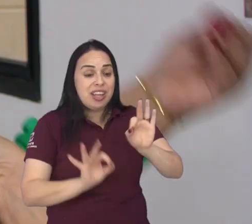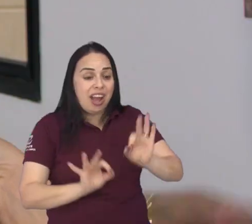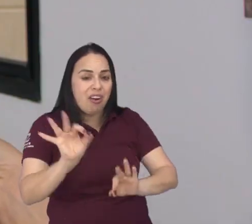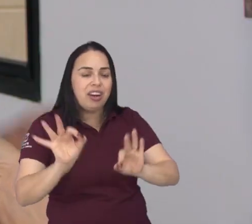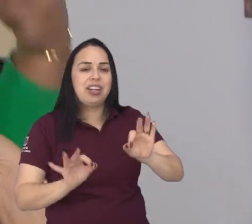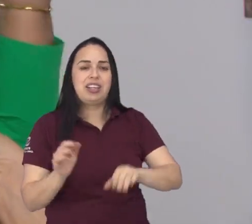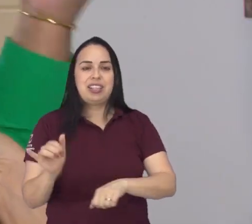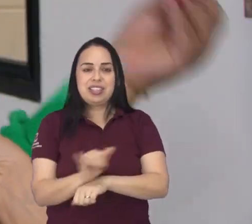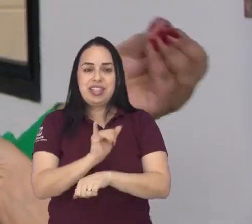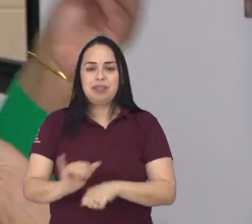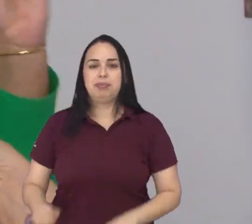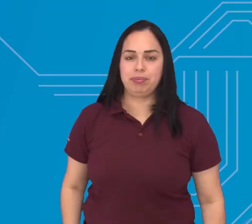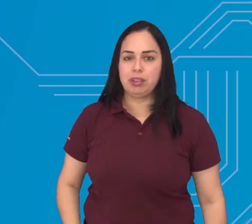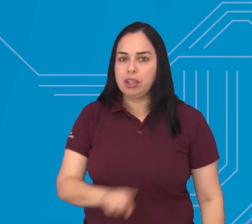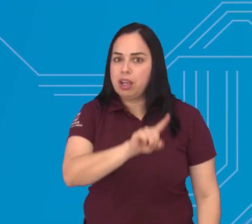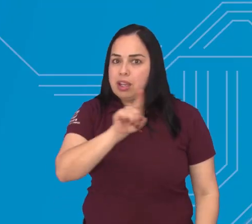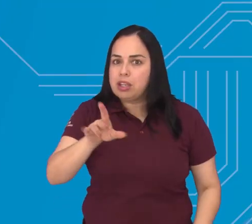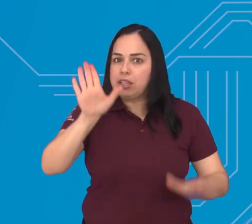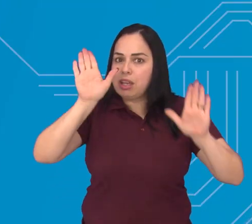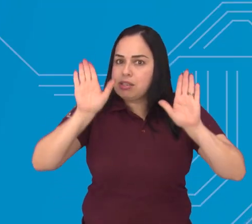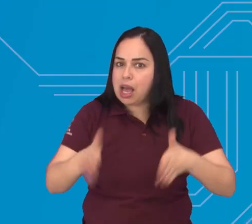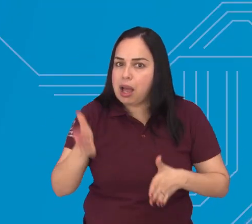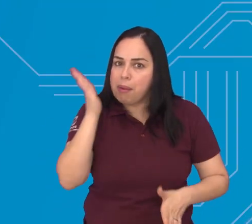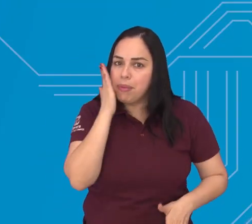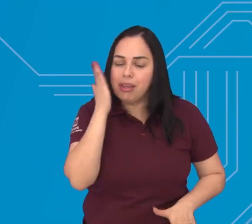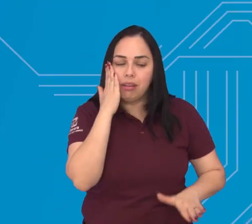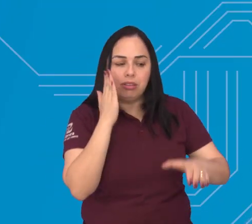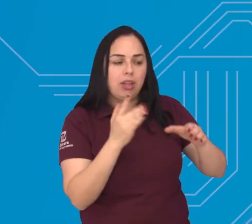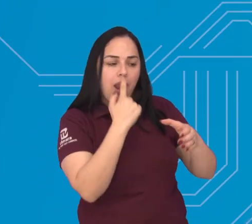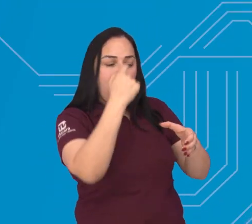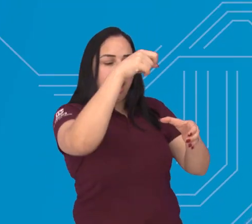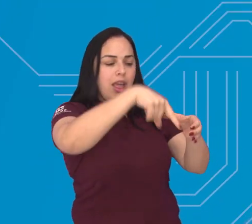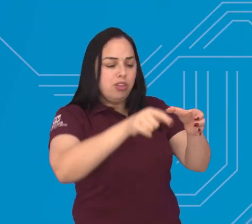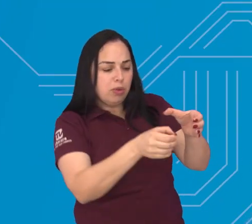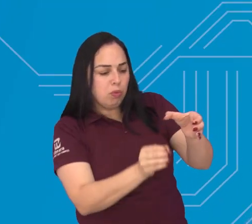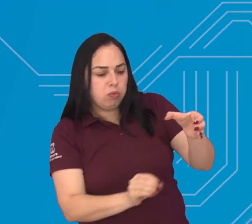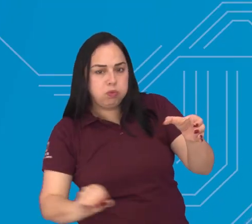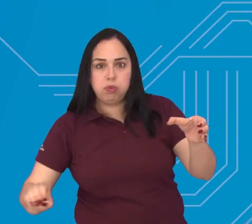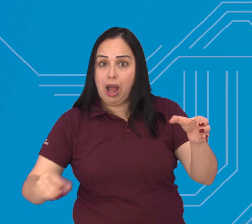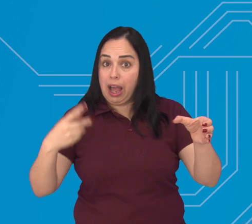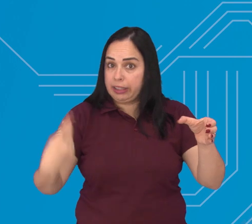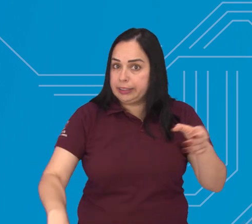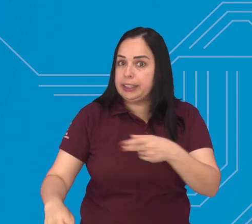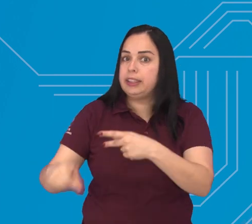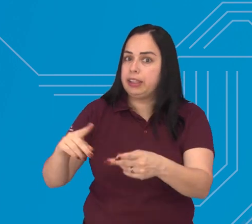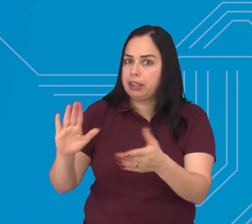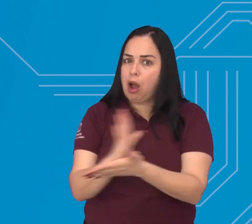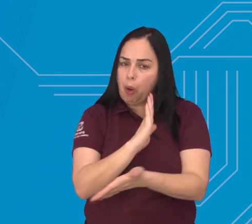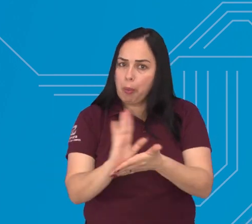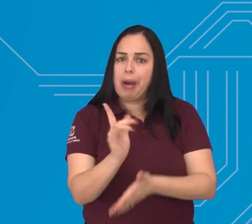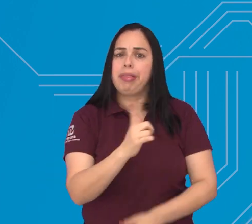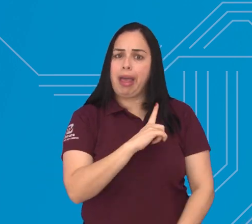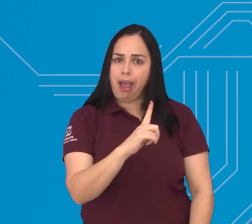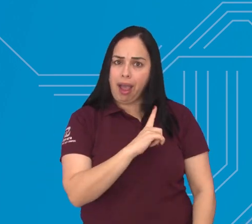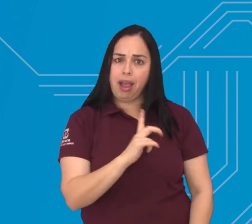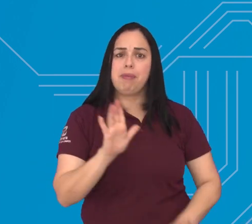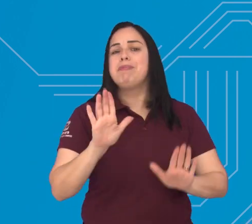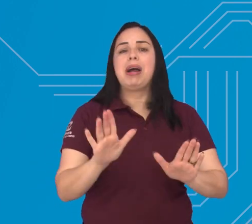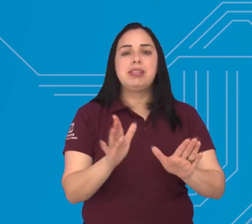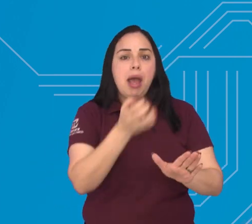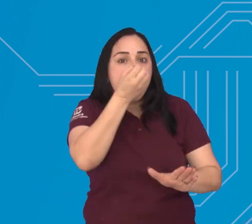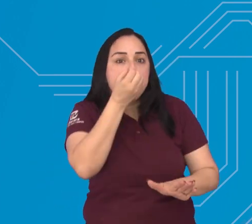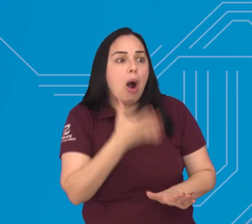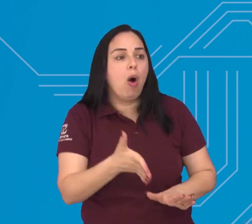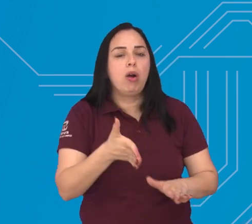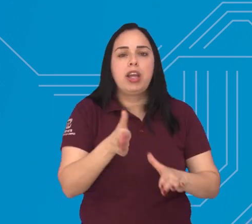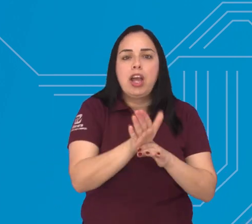precisa de estratégia, precisa de análise. E você já ouviu falar nas lixeiras subterrâneas? Aqui em São José já temos algumas. Além de